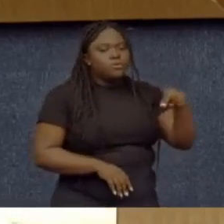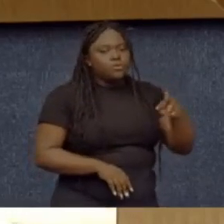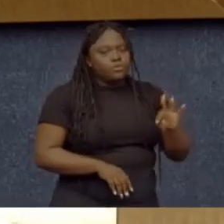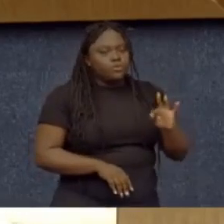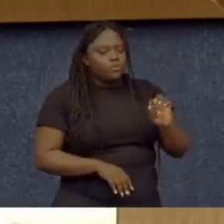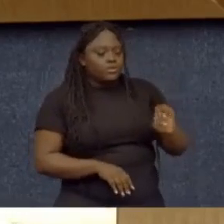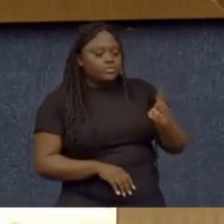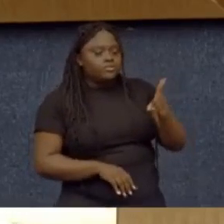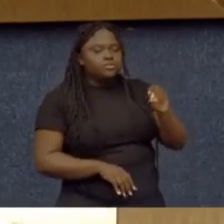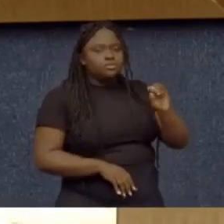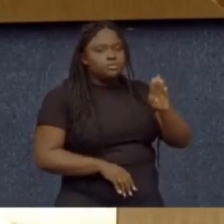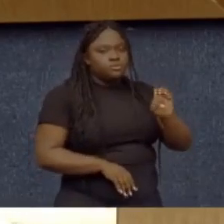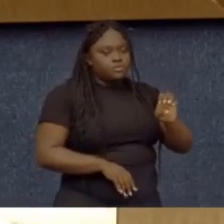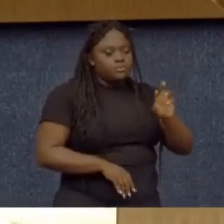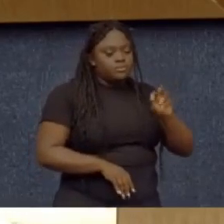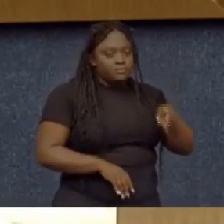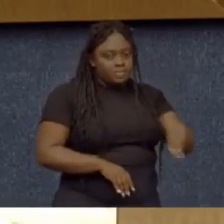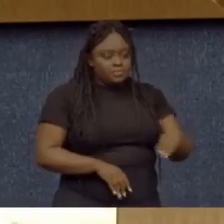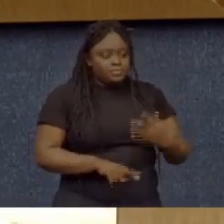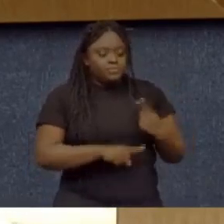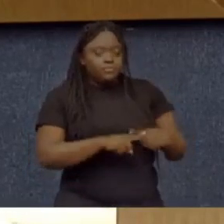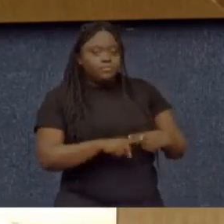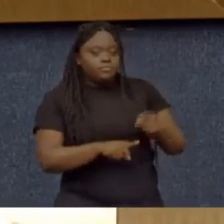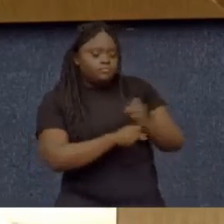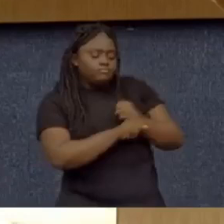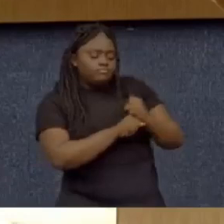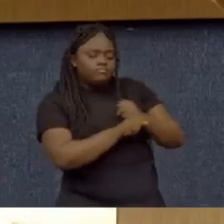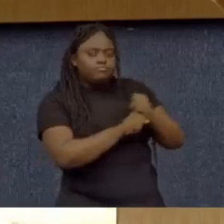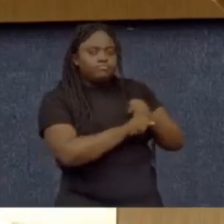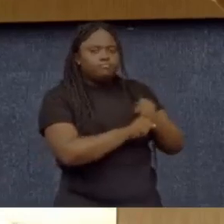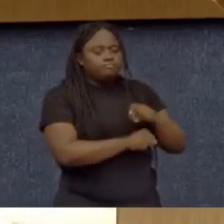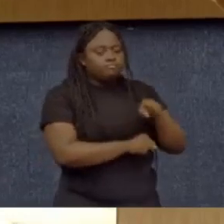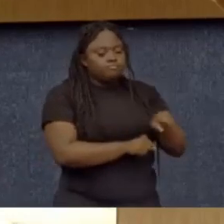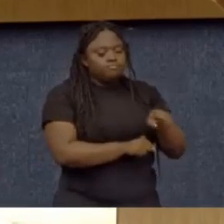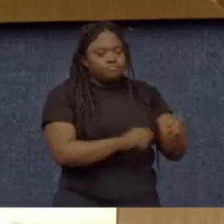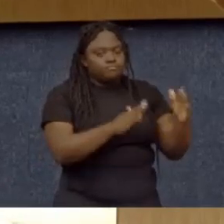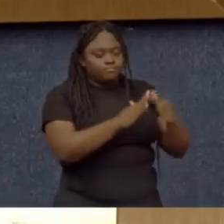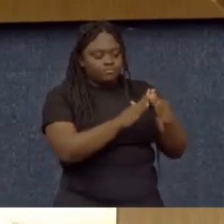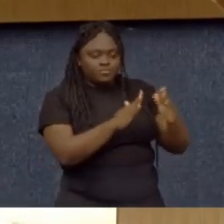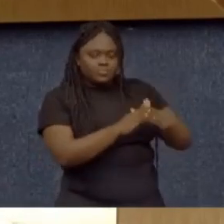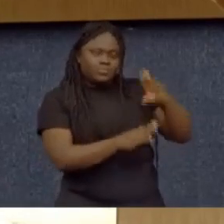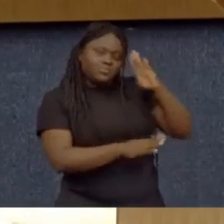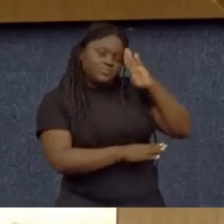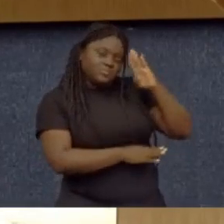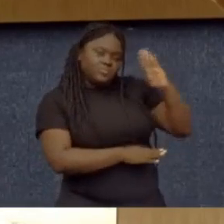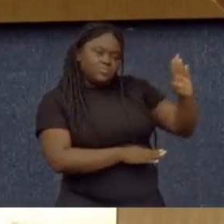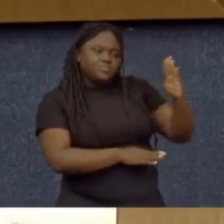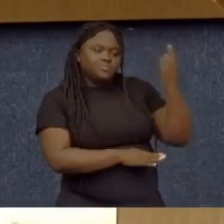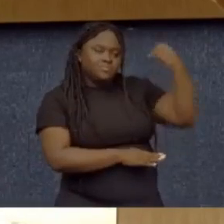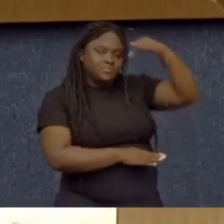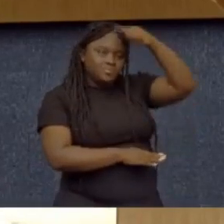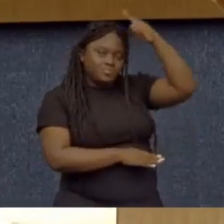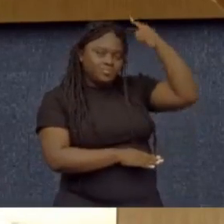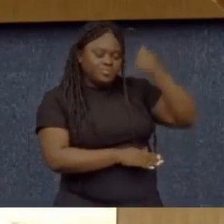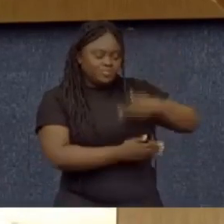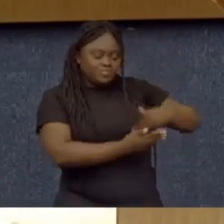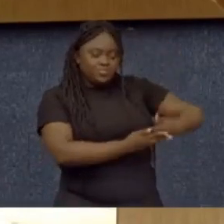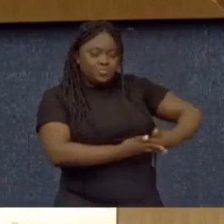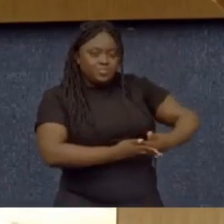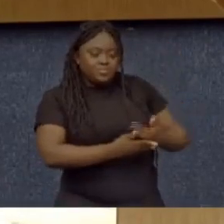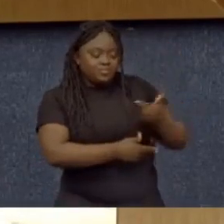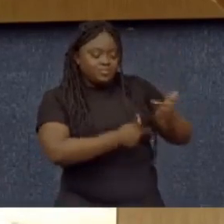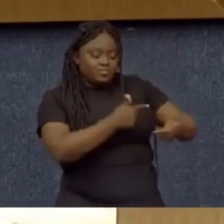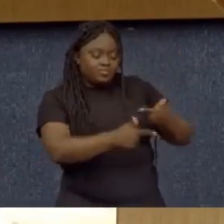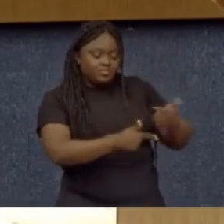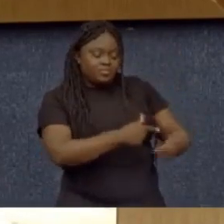presidente, Ronan Rubim, por ser, nestes anos, a sede da Casa Santo Agostinho nos trabalhos desempenhados